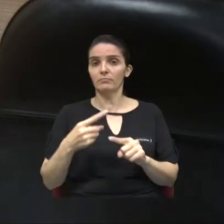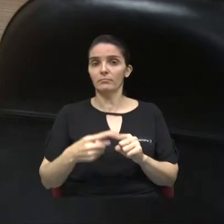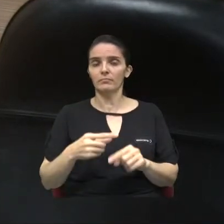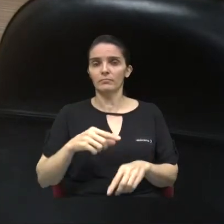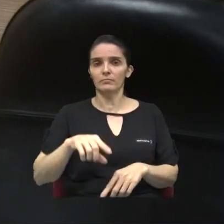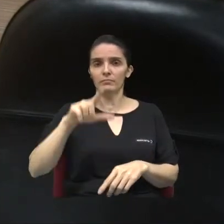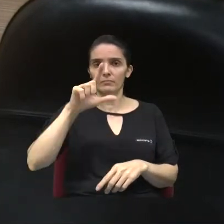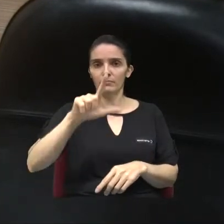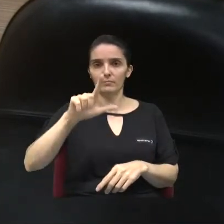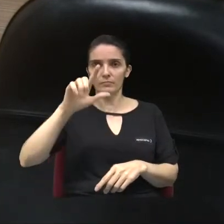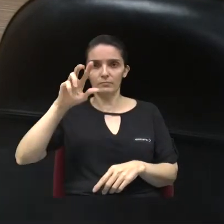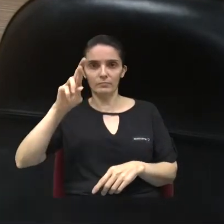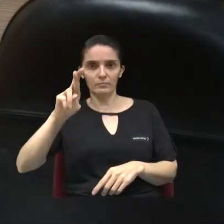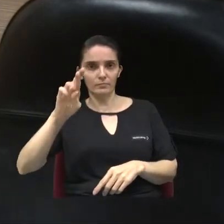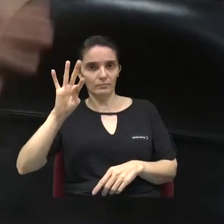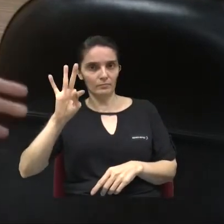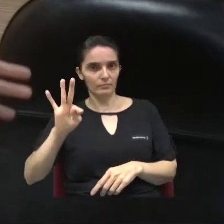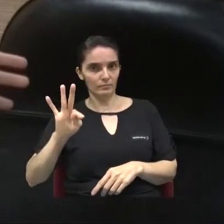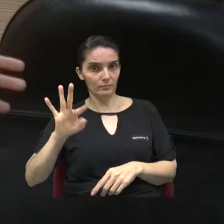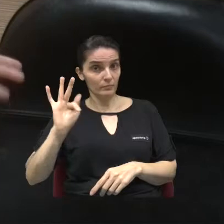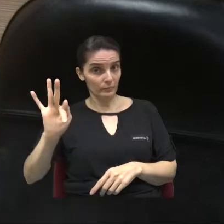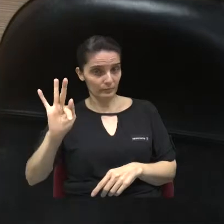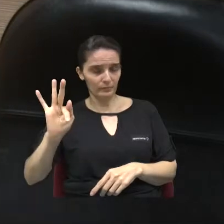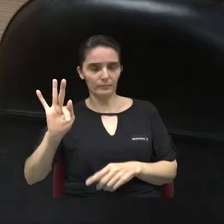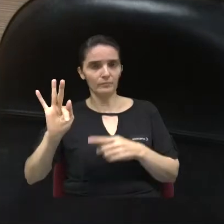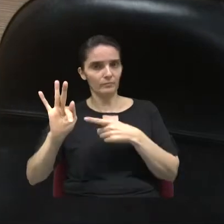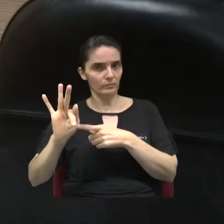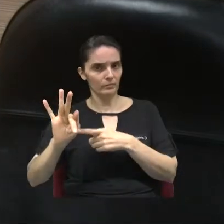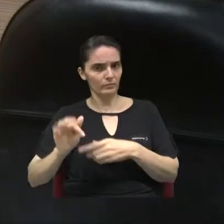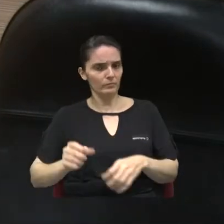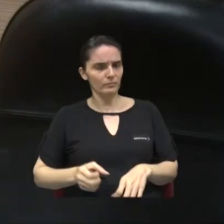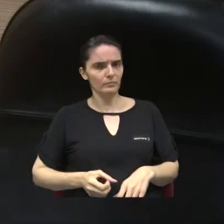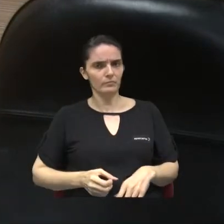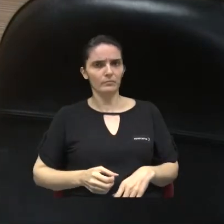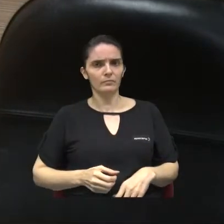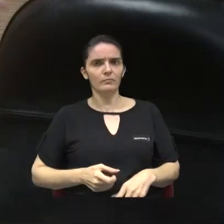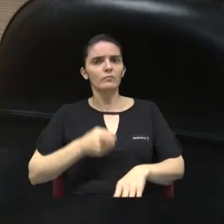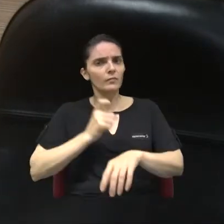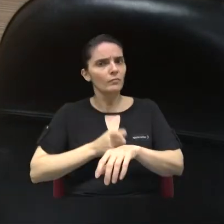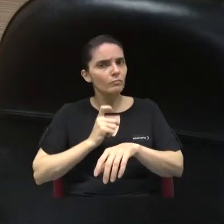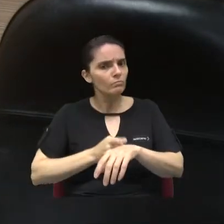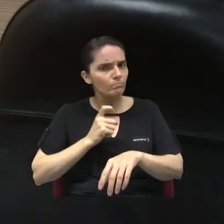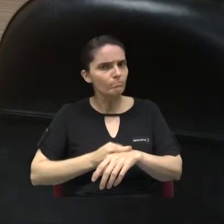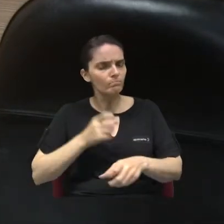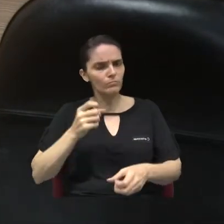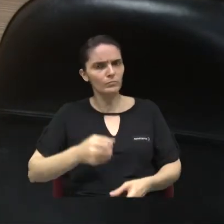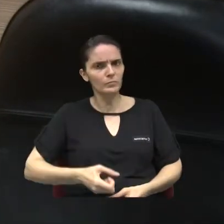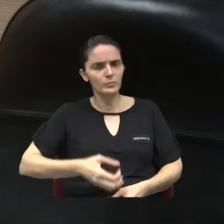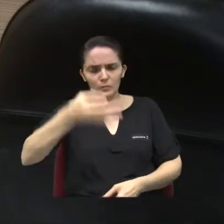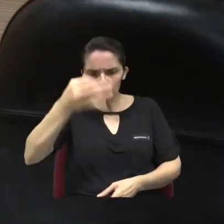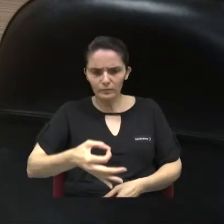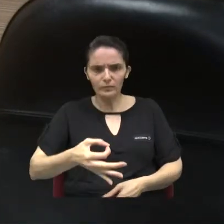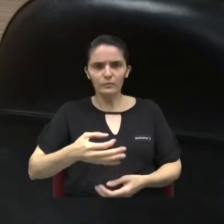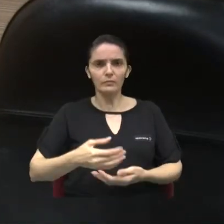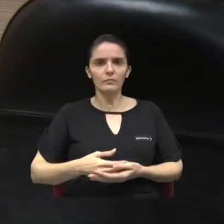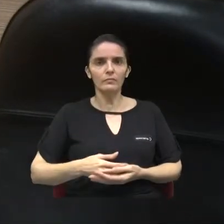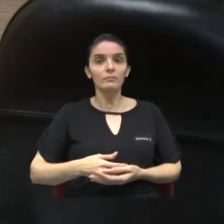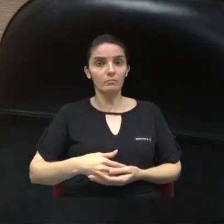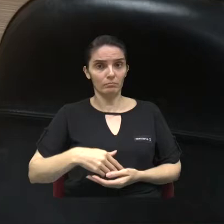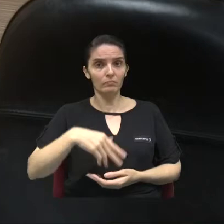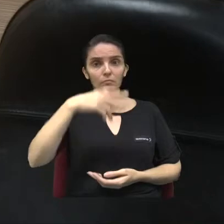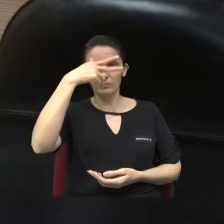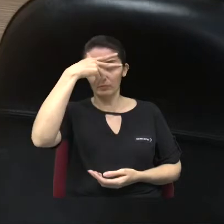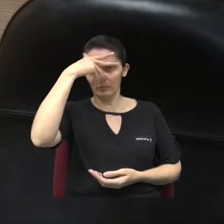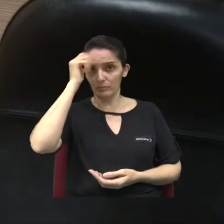é extremamente mão pesada com relação aos prefeitos. Os prefeitos anteriores que o digam, né?